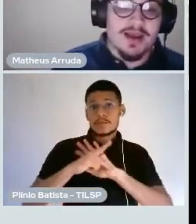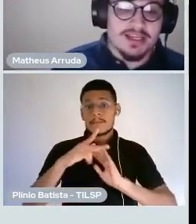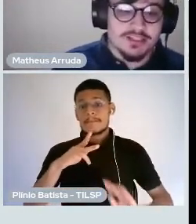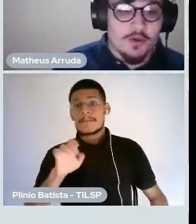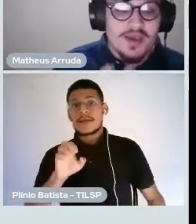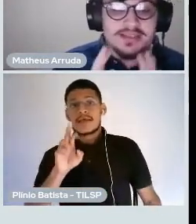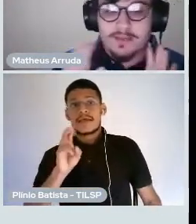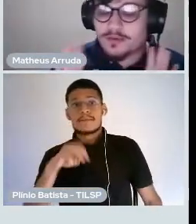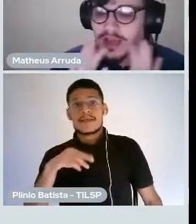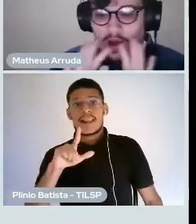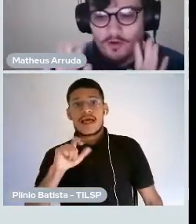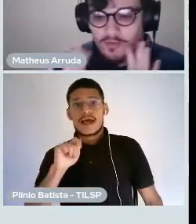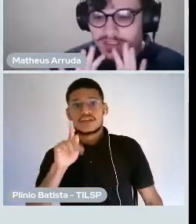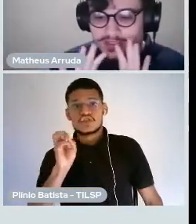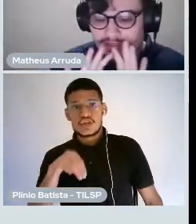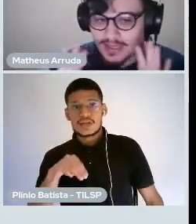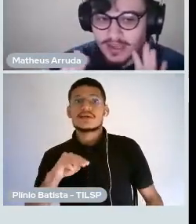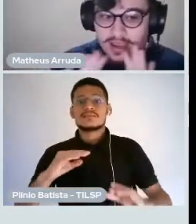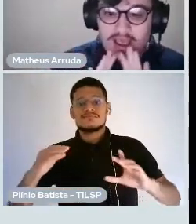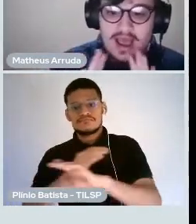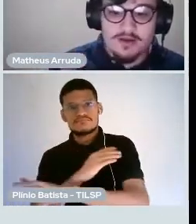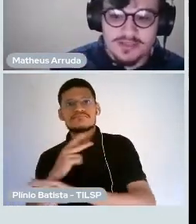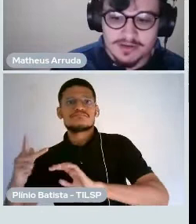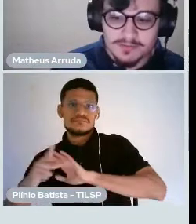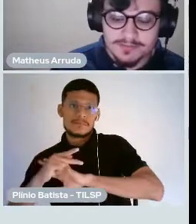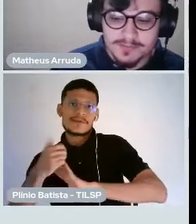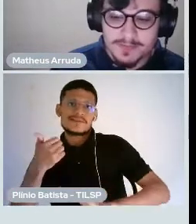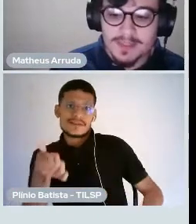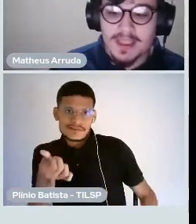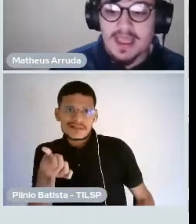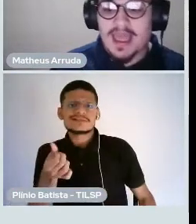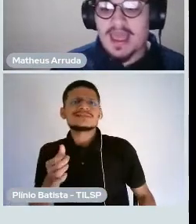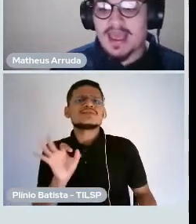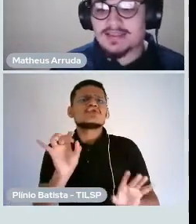16% de permilagem. É só um exemplo de cálculo para a gente ter a noção.